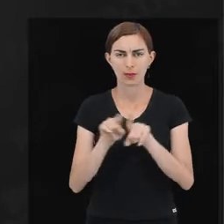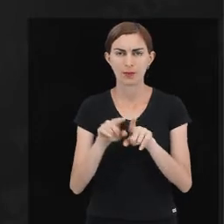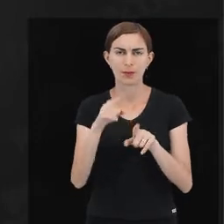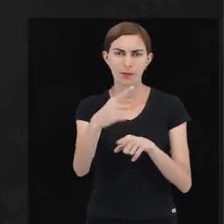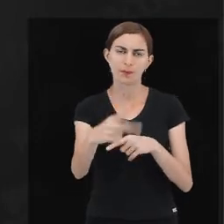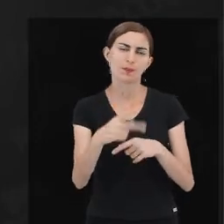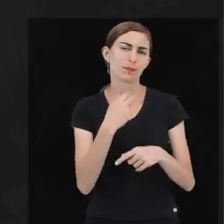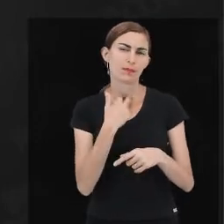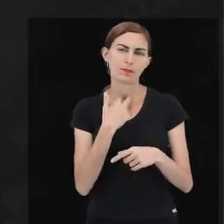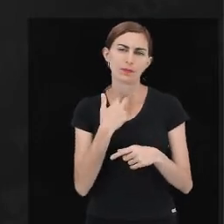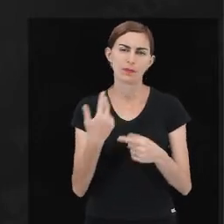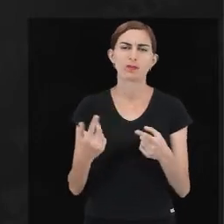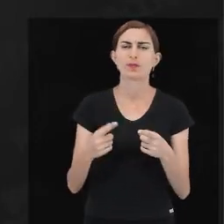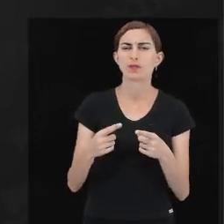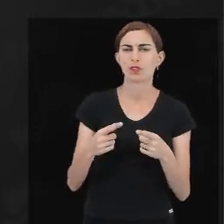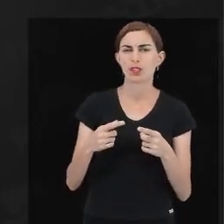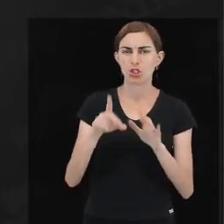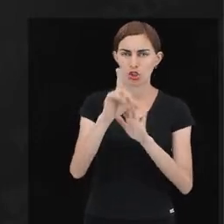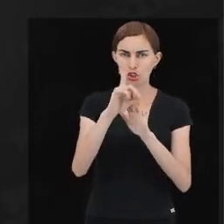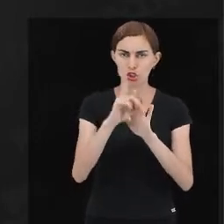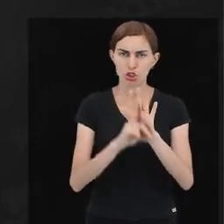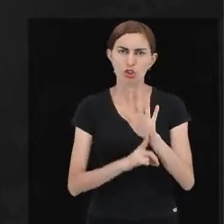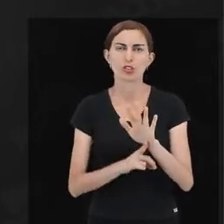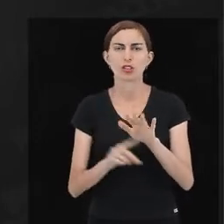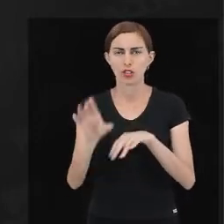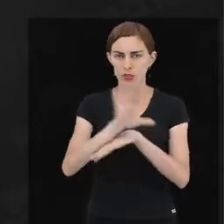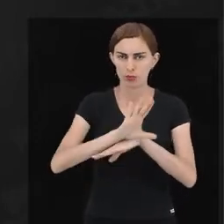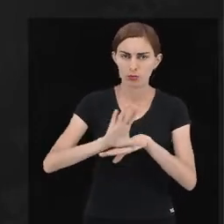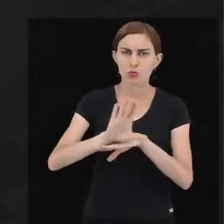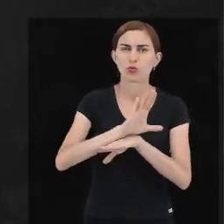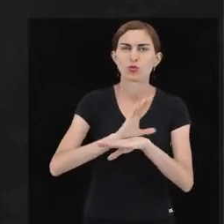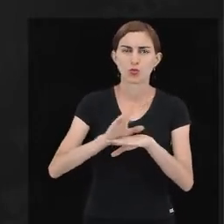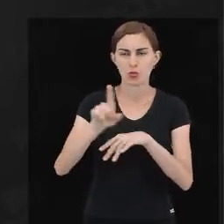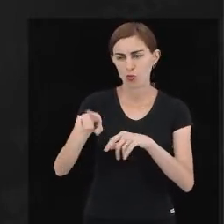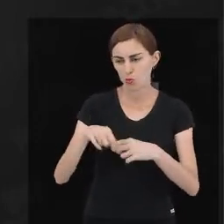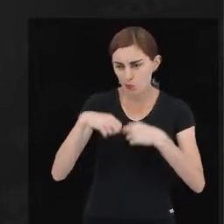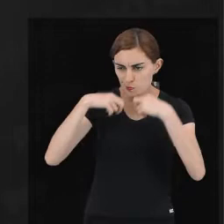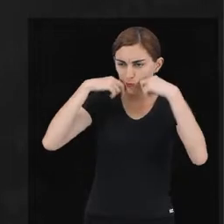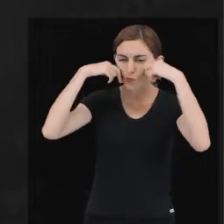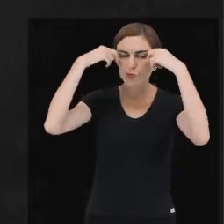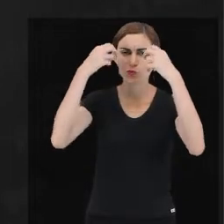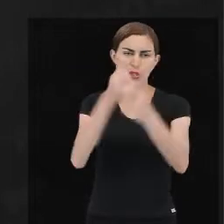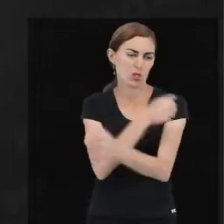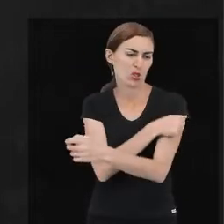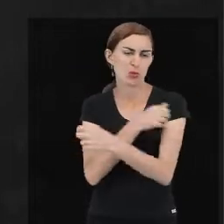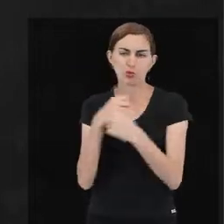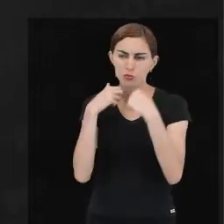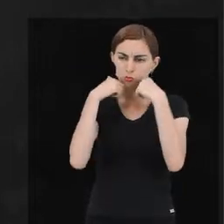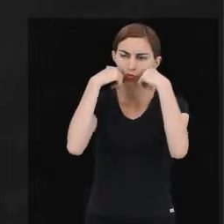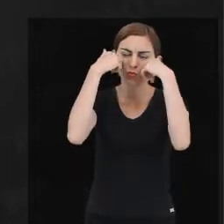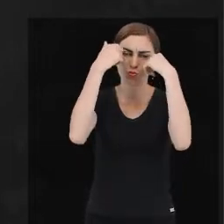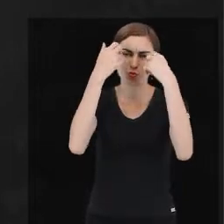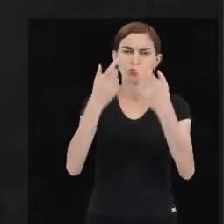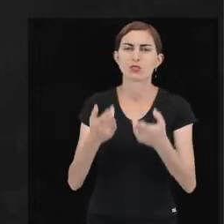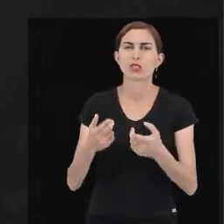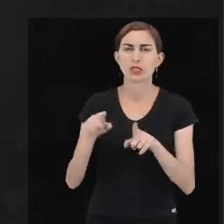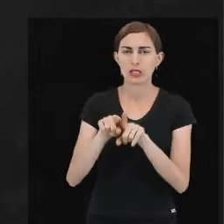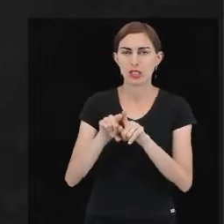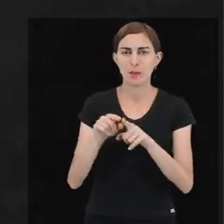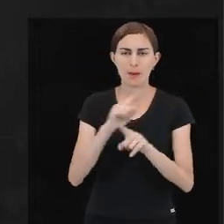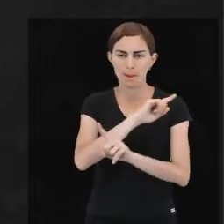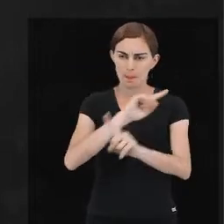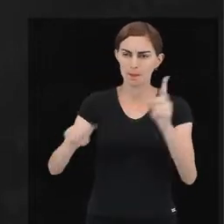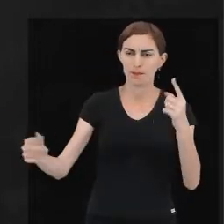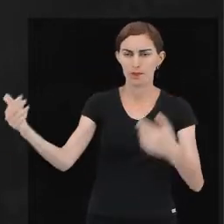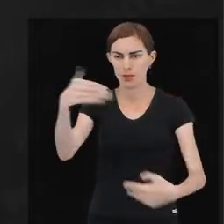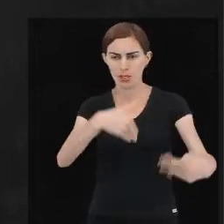não poderão afrontar direitos constitucionais, acarretar vexames ou constrangimento ao estudante e nem pedir o acesso e permanência